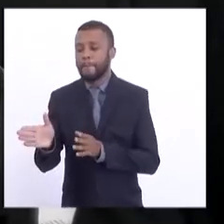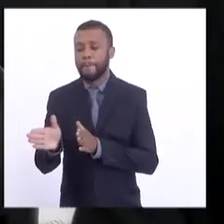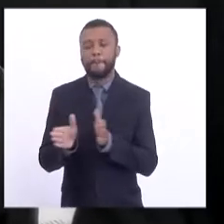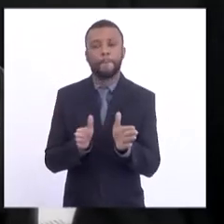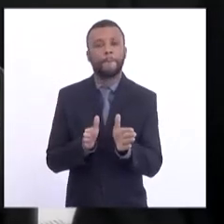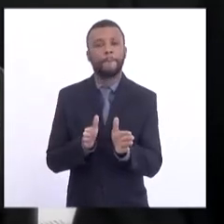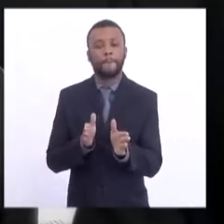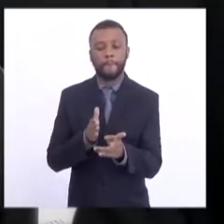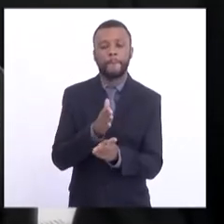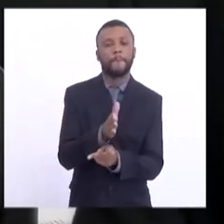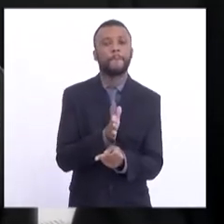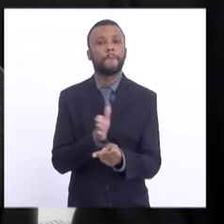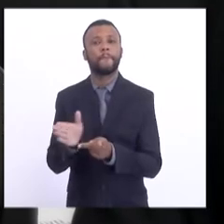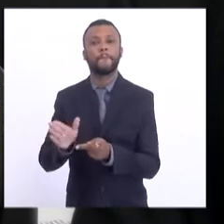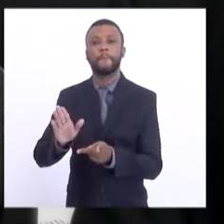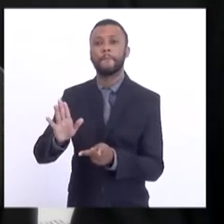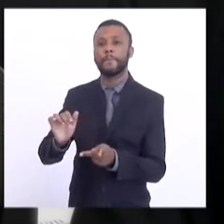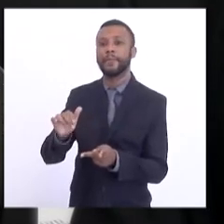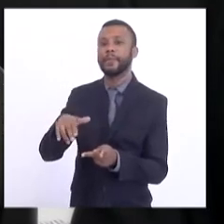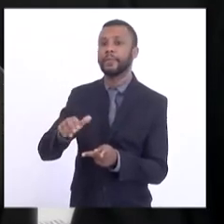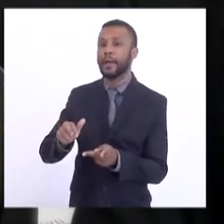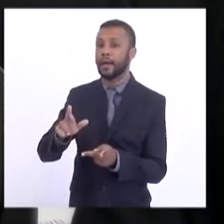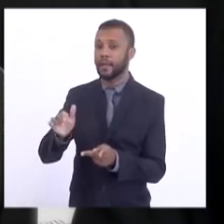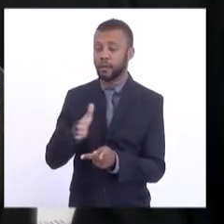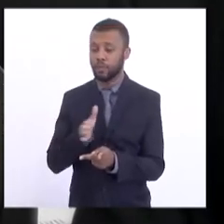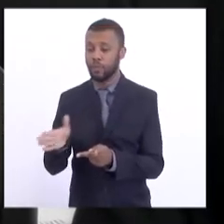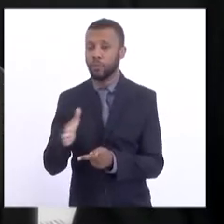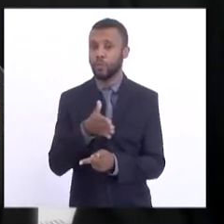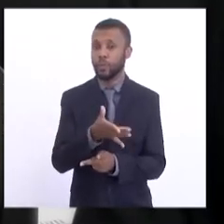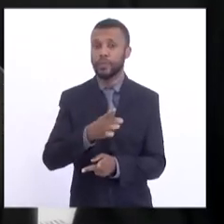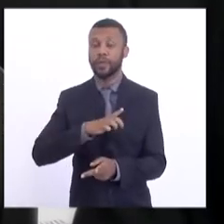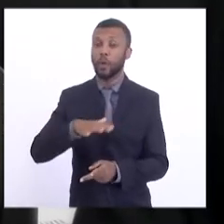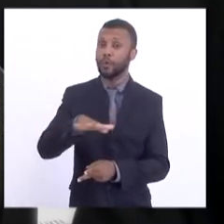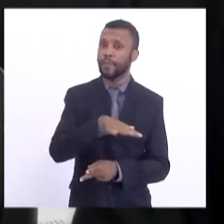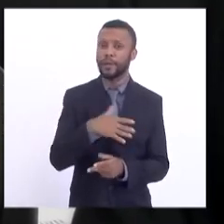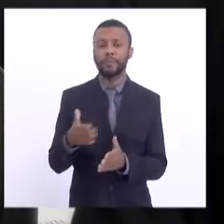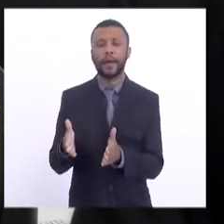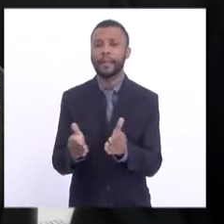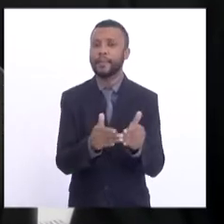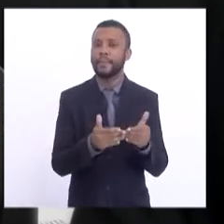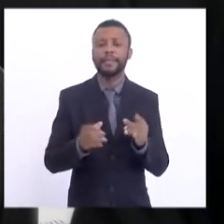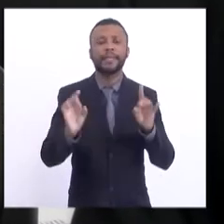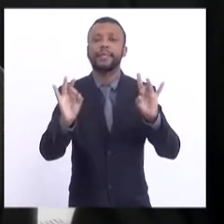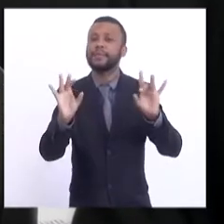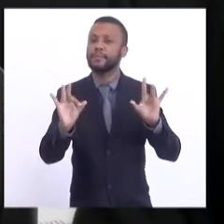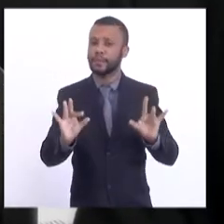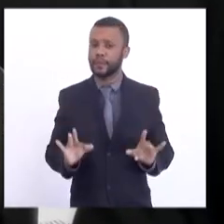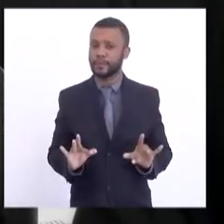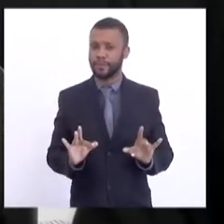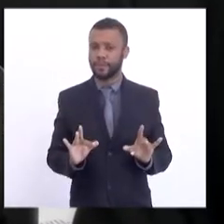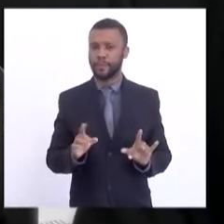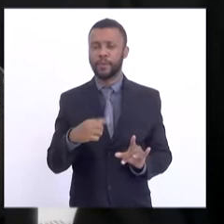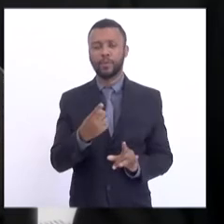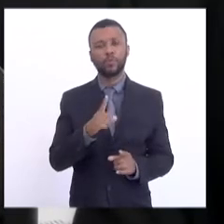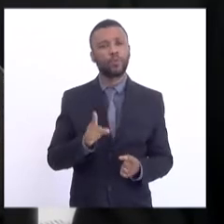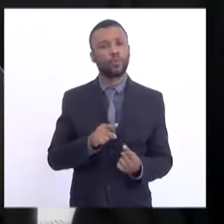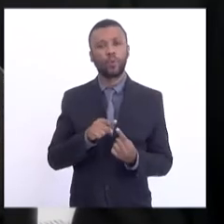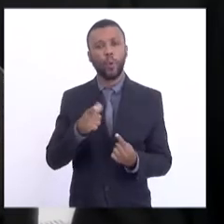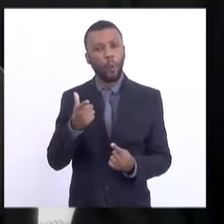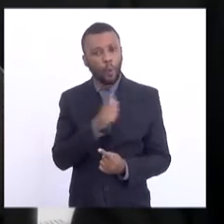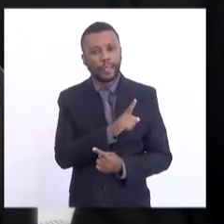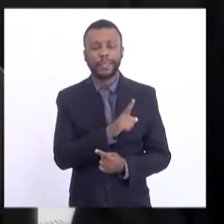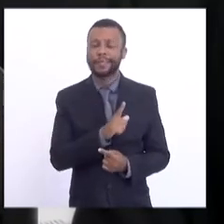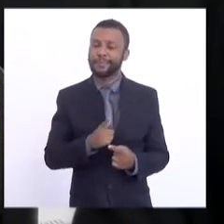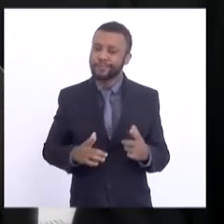ah e tem um espaço estratégico para demandas extraordinárias justamente para gente tentar alcançar o